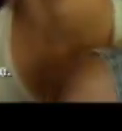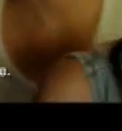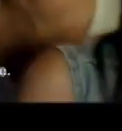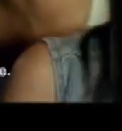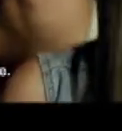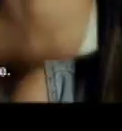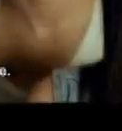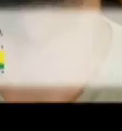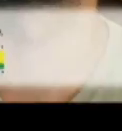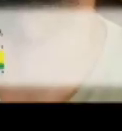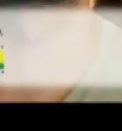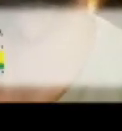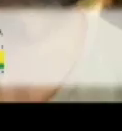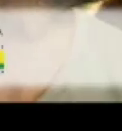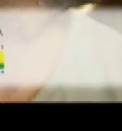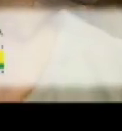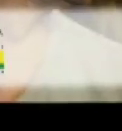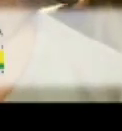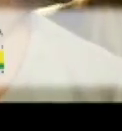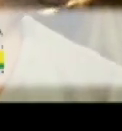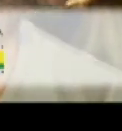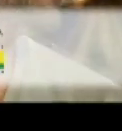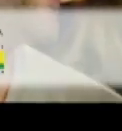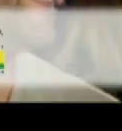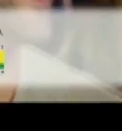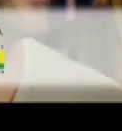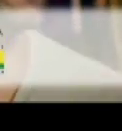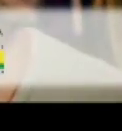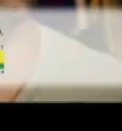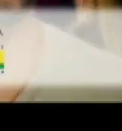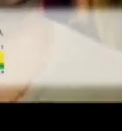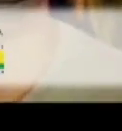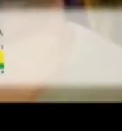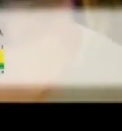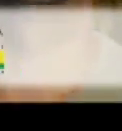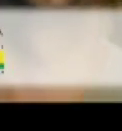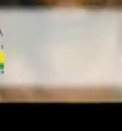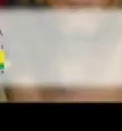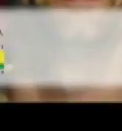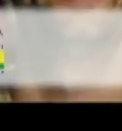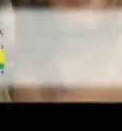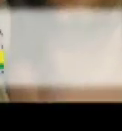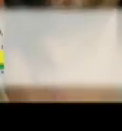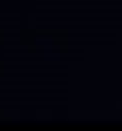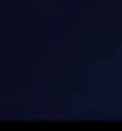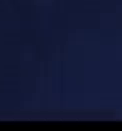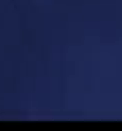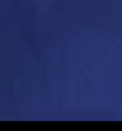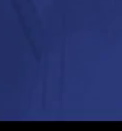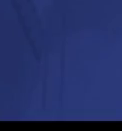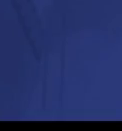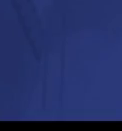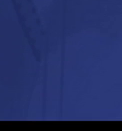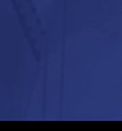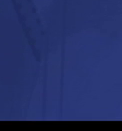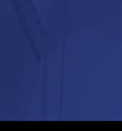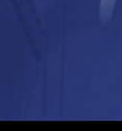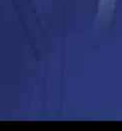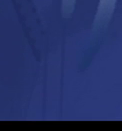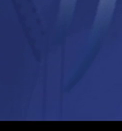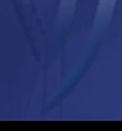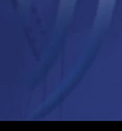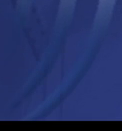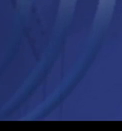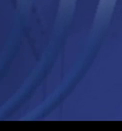da vacina para ficar imune. Hepatites, sem perceber, você pode ter. Procure uma unidade de saúde.